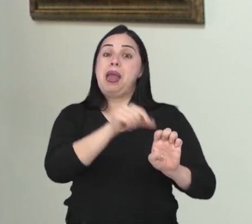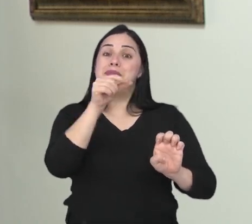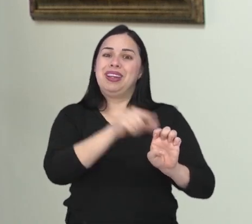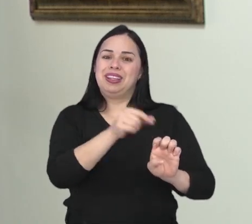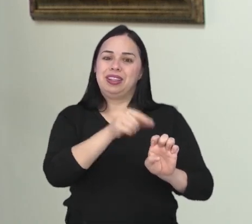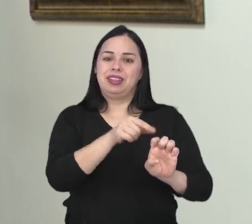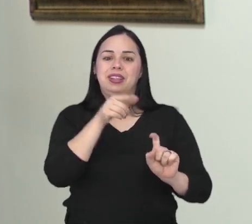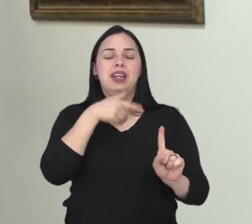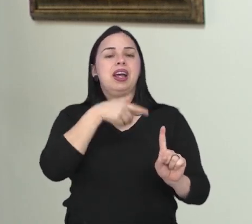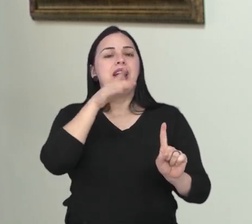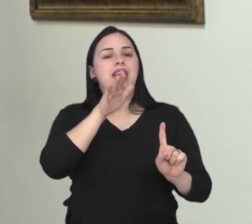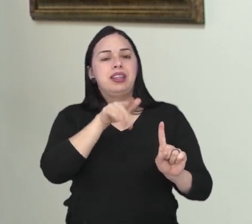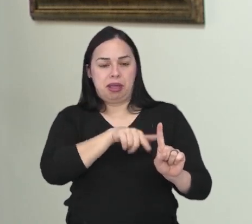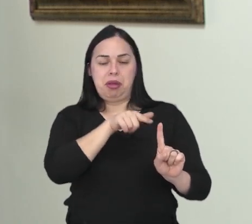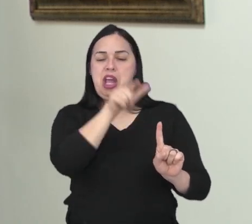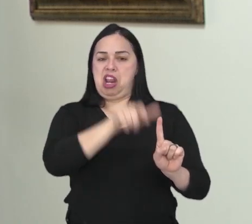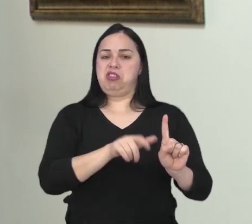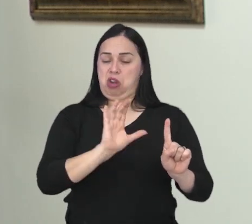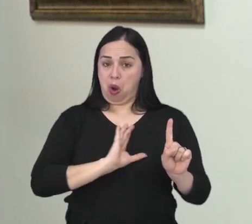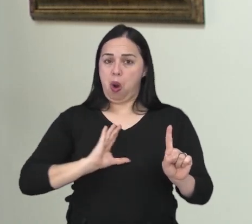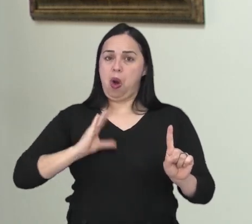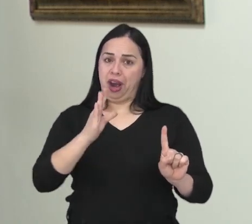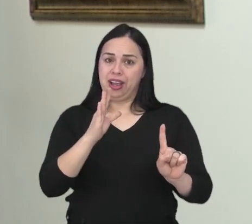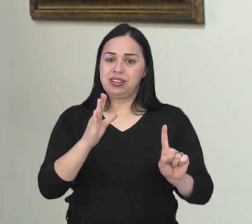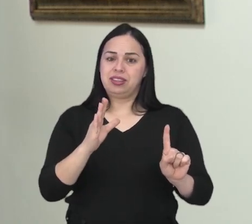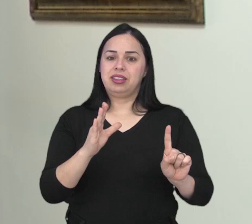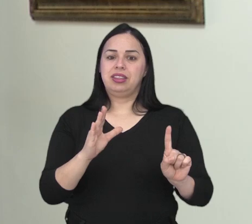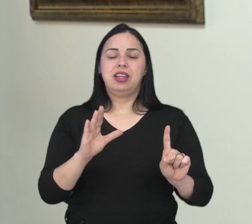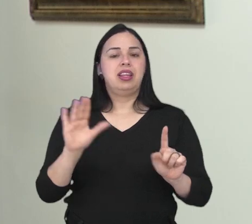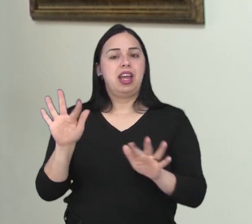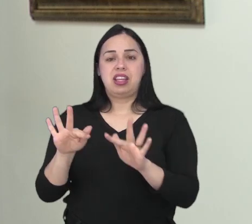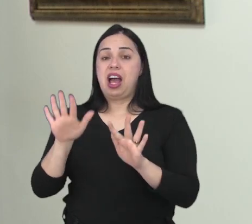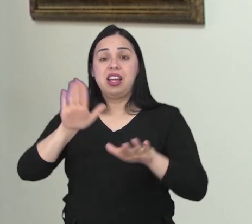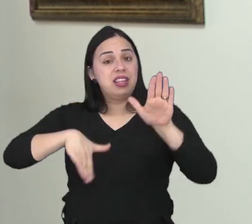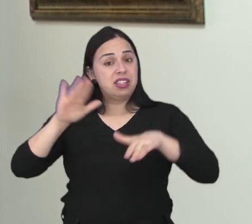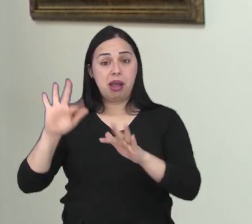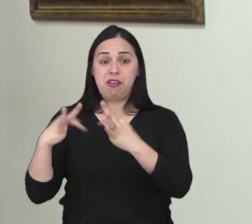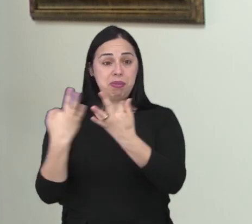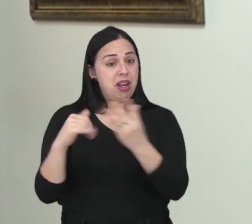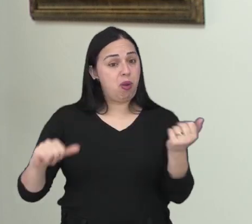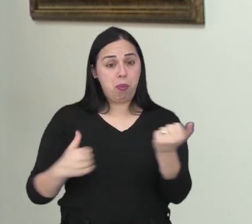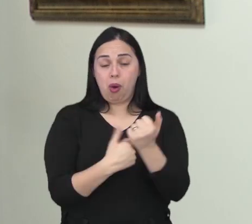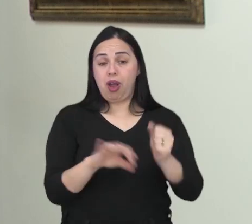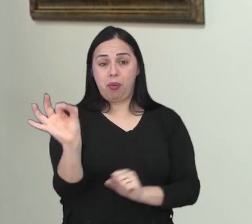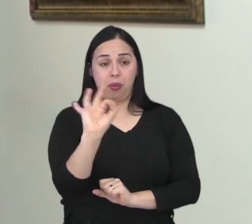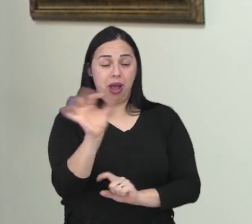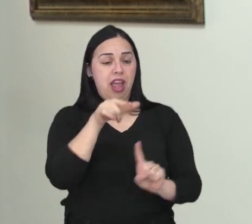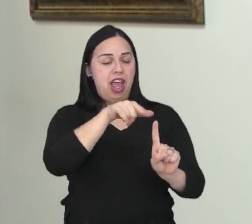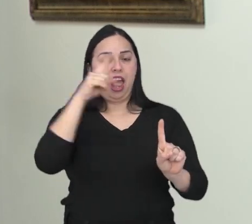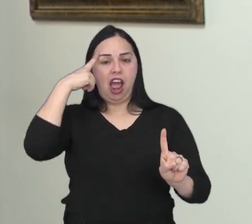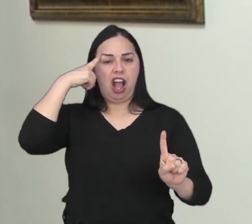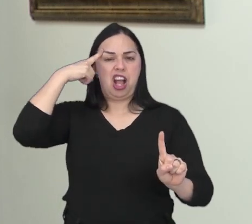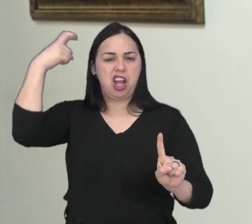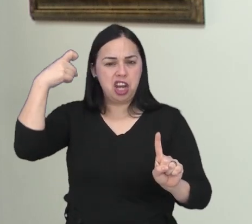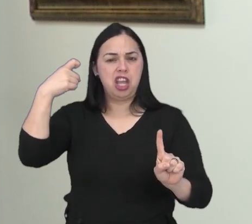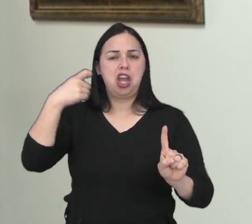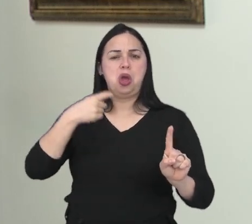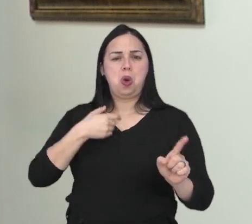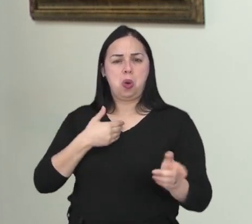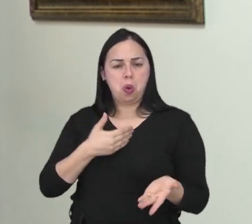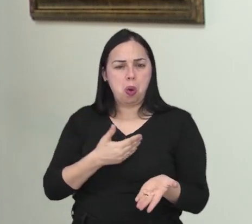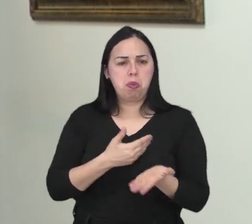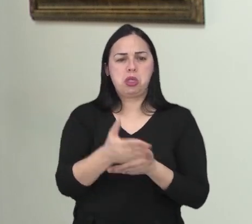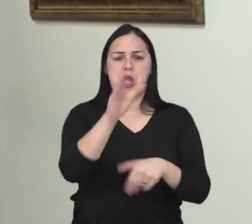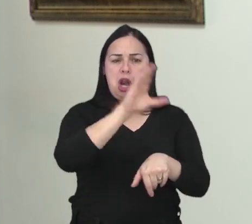também a gente vê nas palestras que todas começam com muita coragem, né? Raramente tem um apoio dentro da família, né? Ela que tem que ter